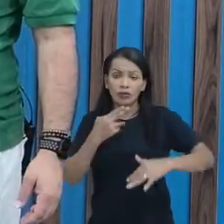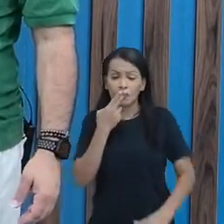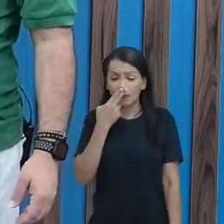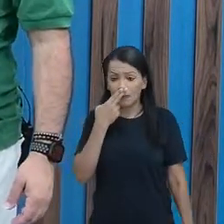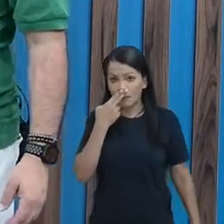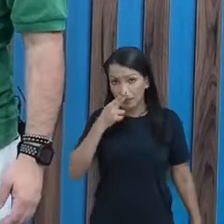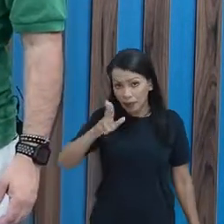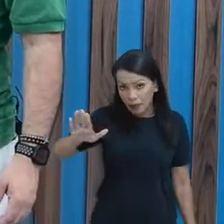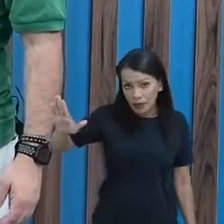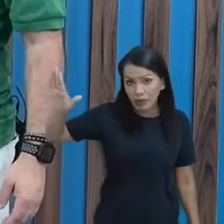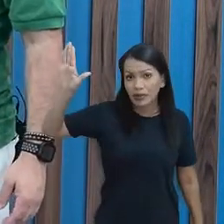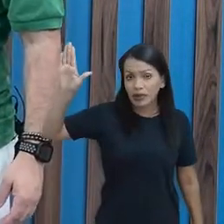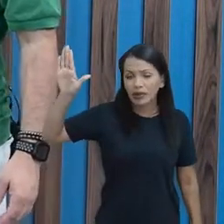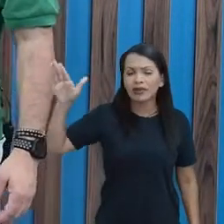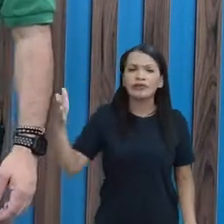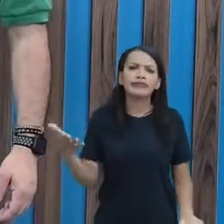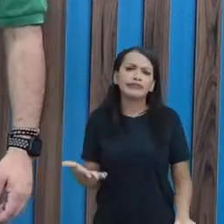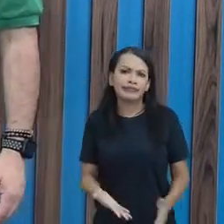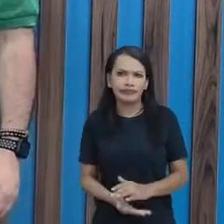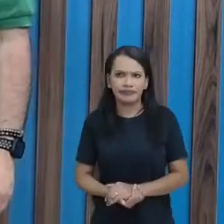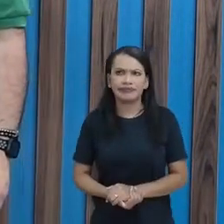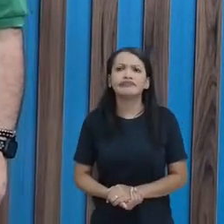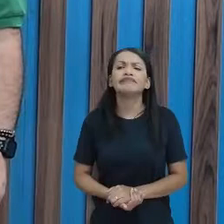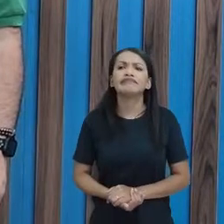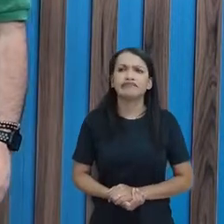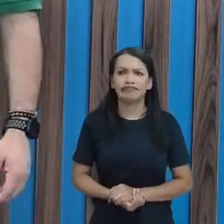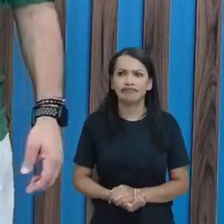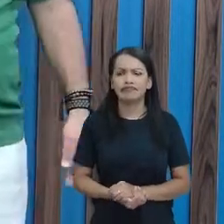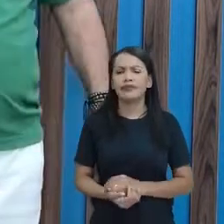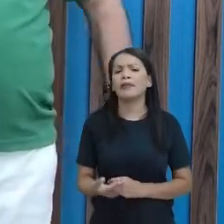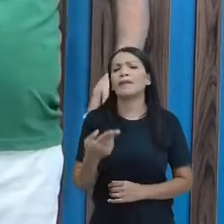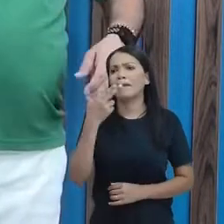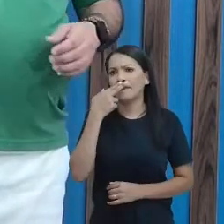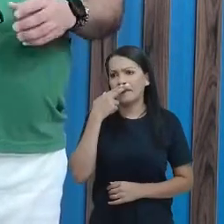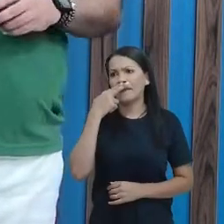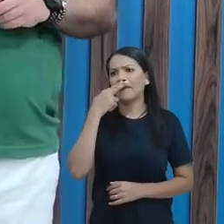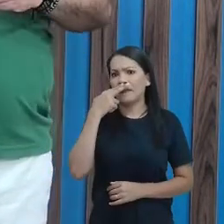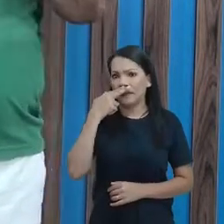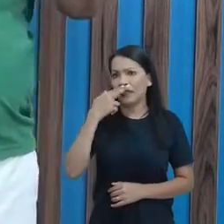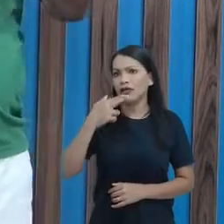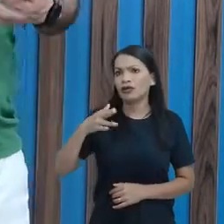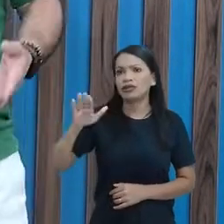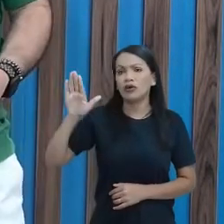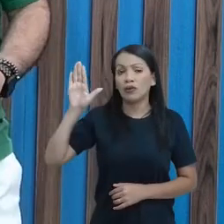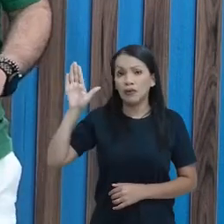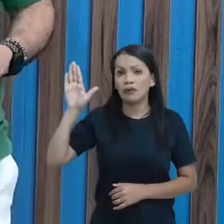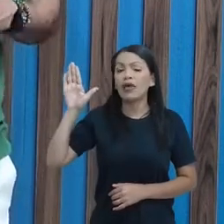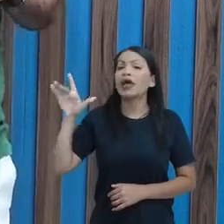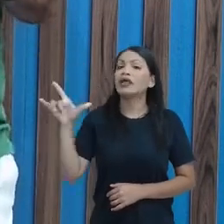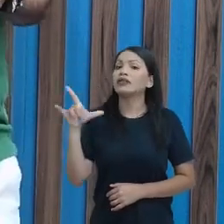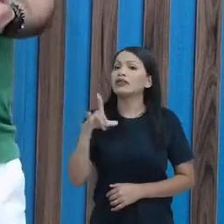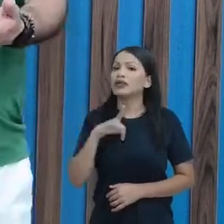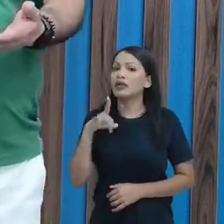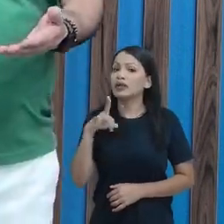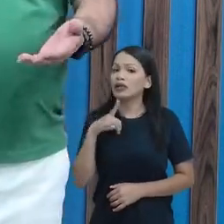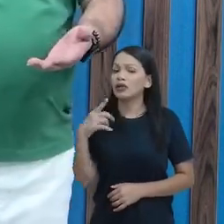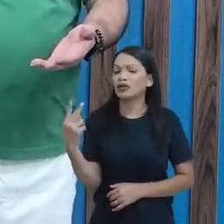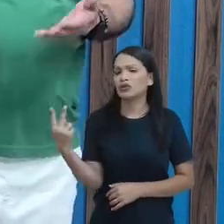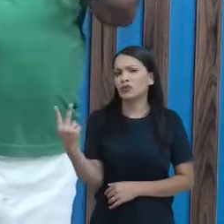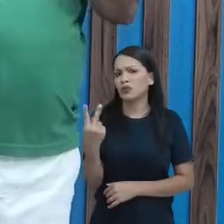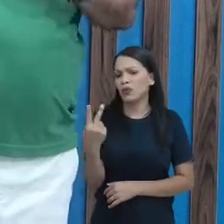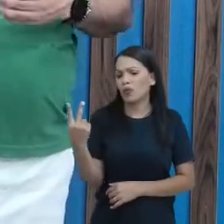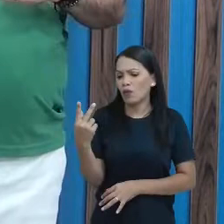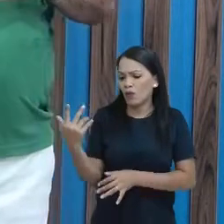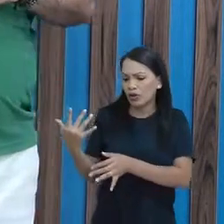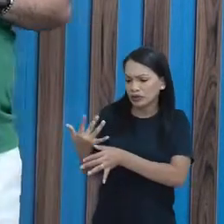a Moscou, certo? E a Leningrado, que eram 2 cidades, né? Moscou, capital da Rússia, né,